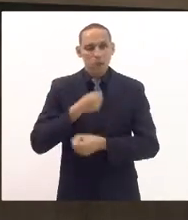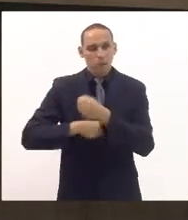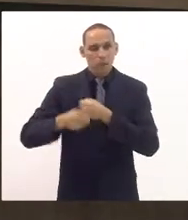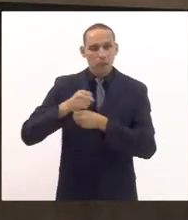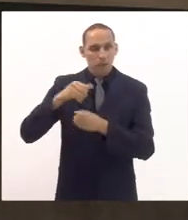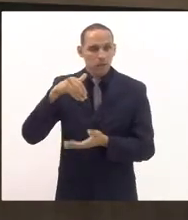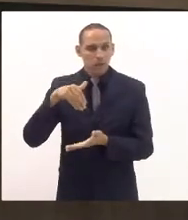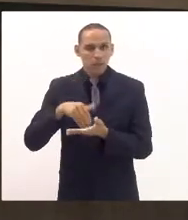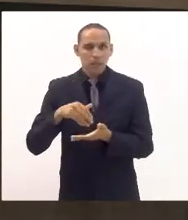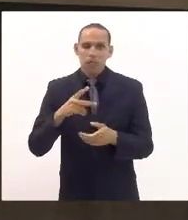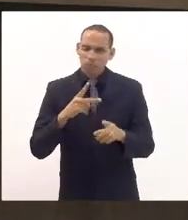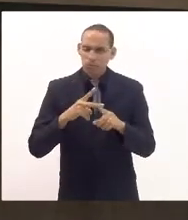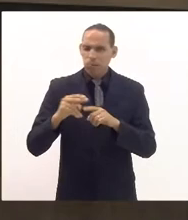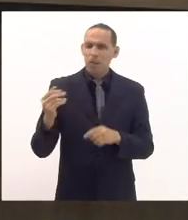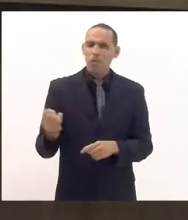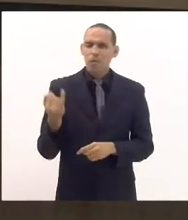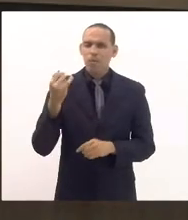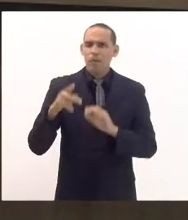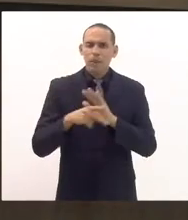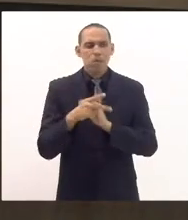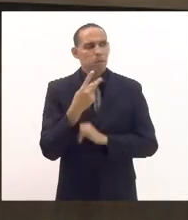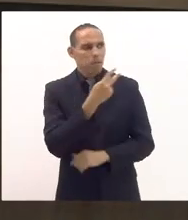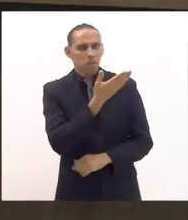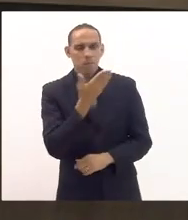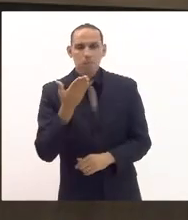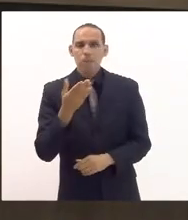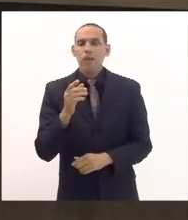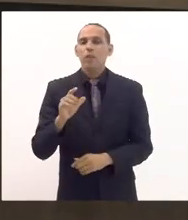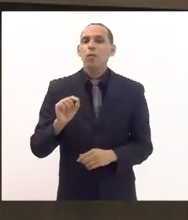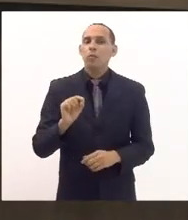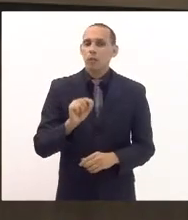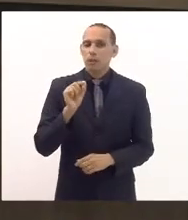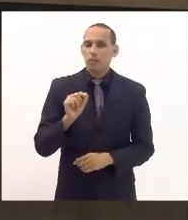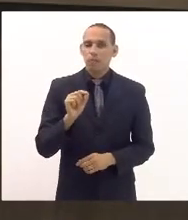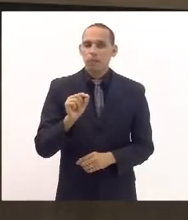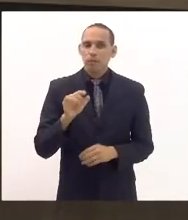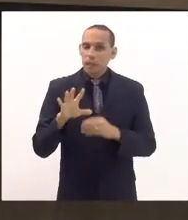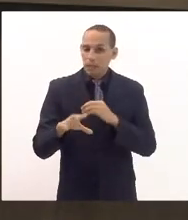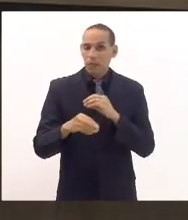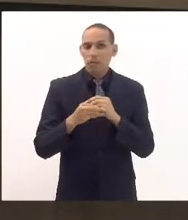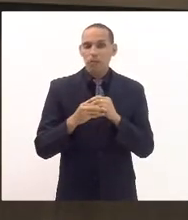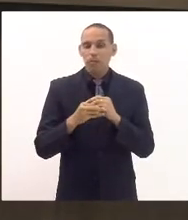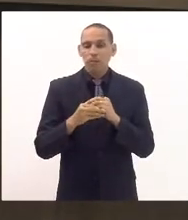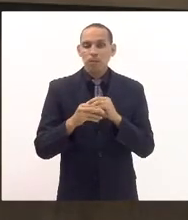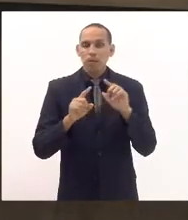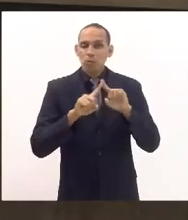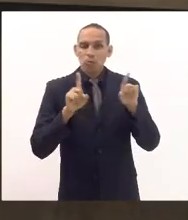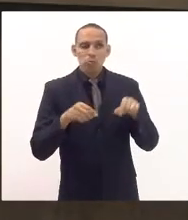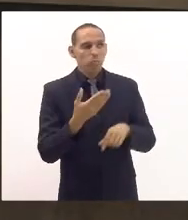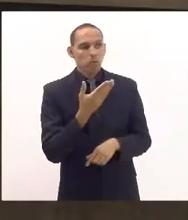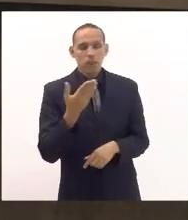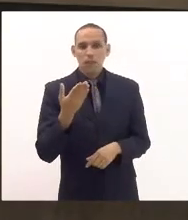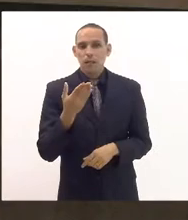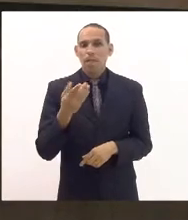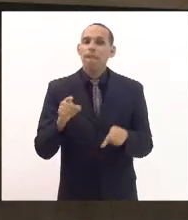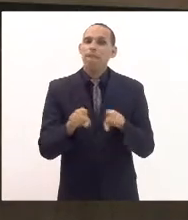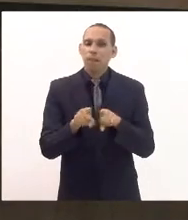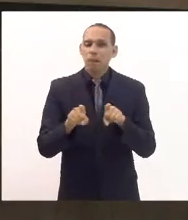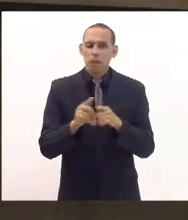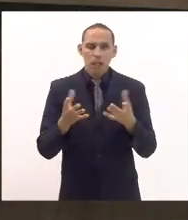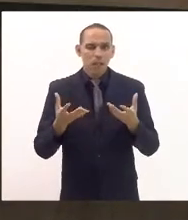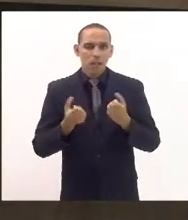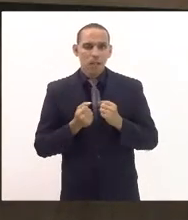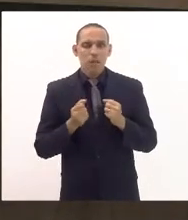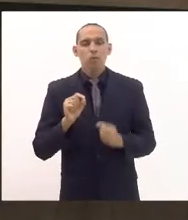a gente tem uma conquista importante para FAETEC que foi quando a gente conseguiu incluir os servidores da Faetec para também